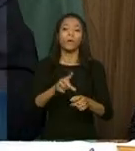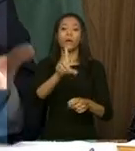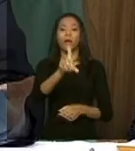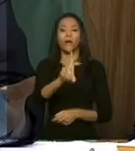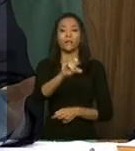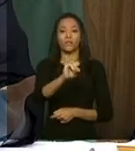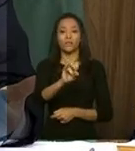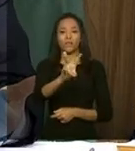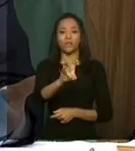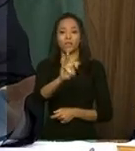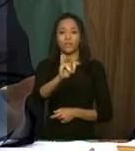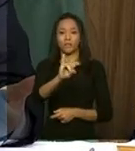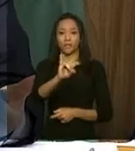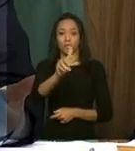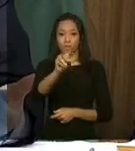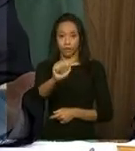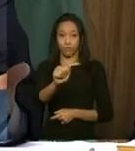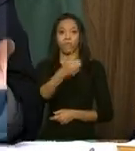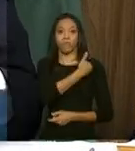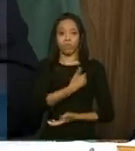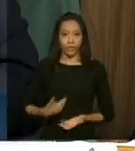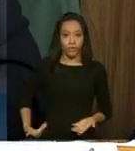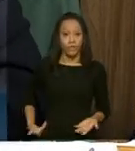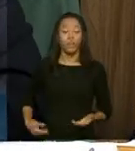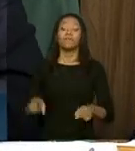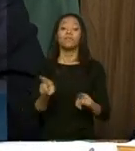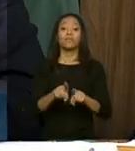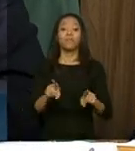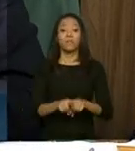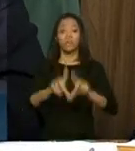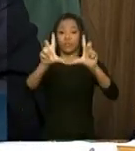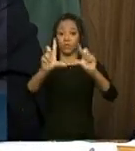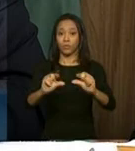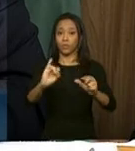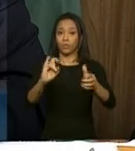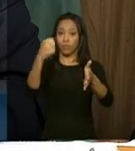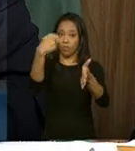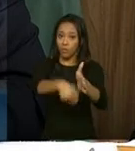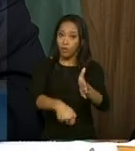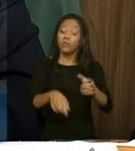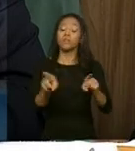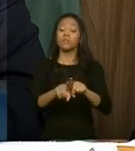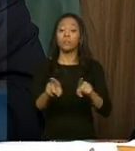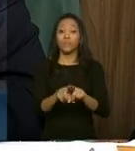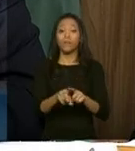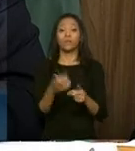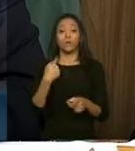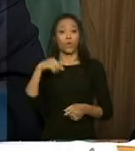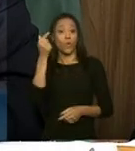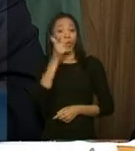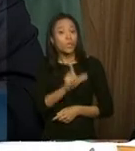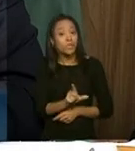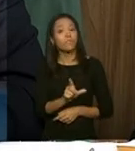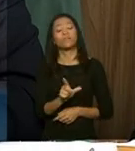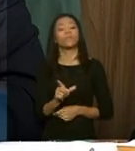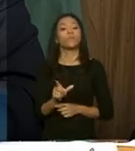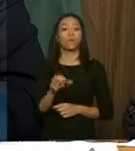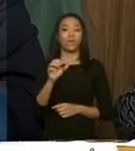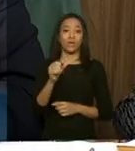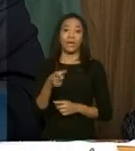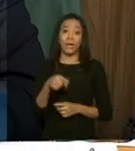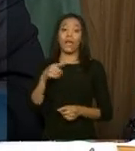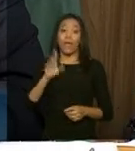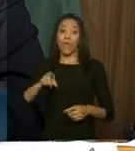acelerando o investimento e desonerando a economia e, com isso, flexibilizando o nosso superávit primário, que continua sendo um